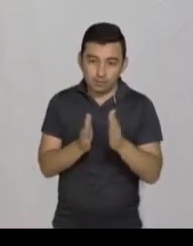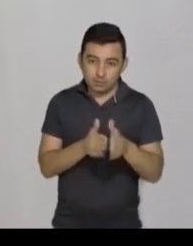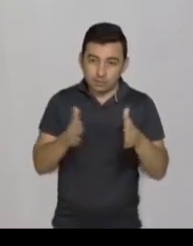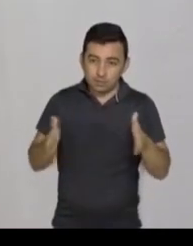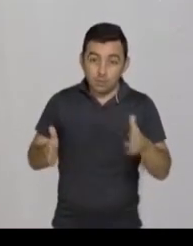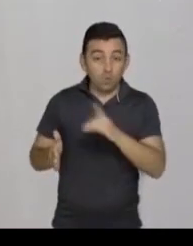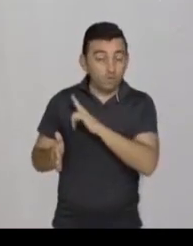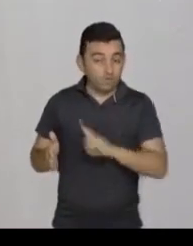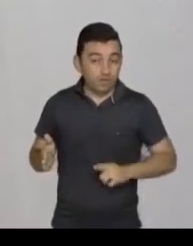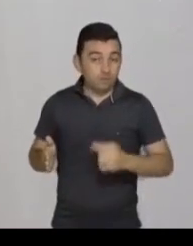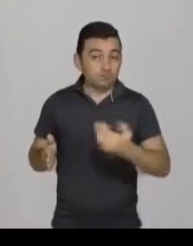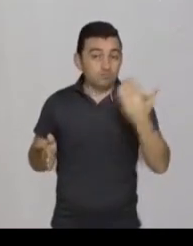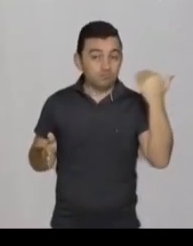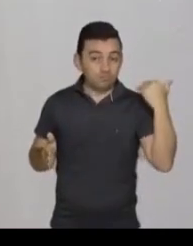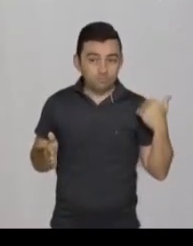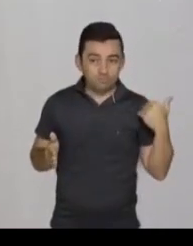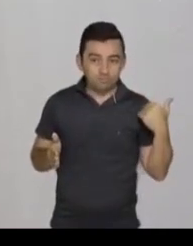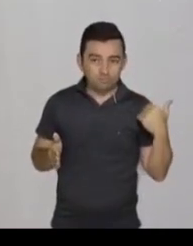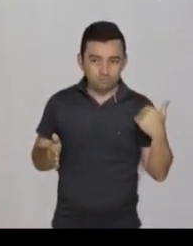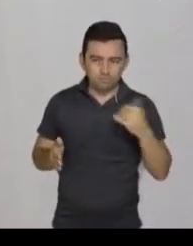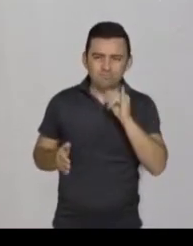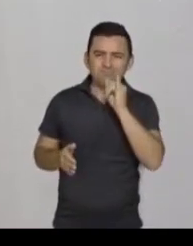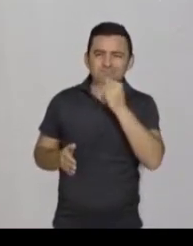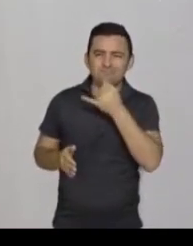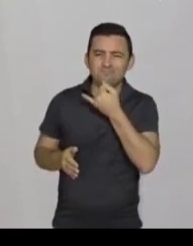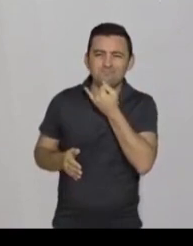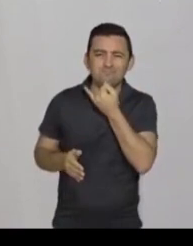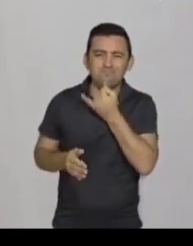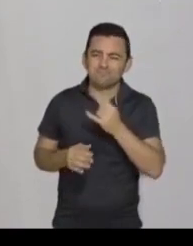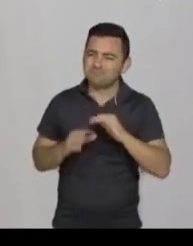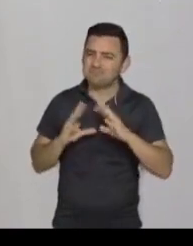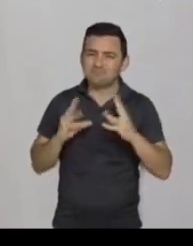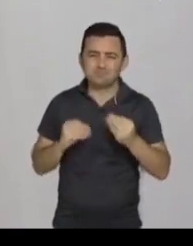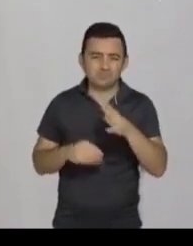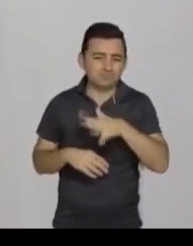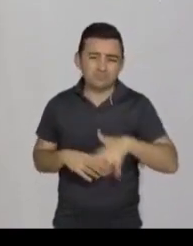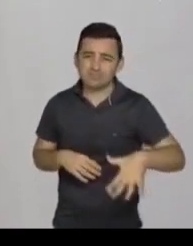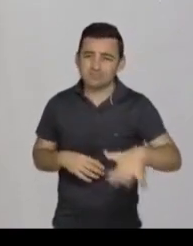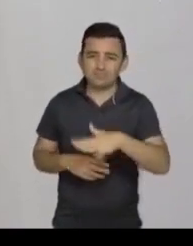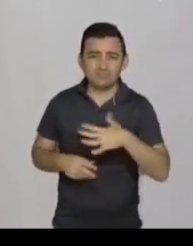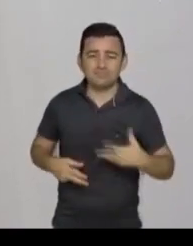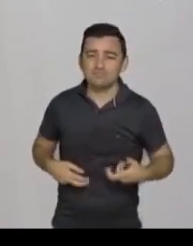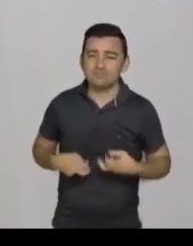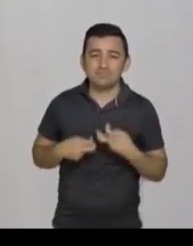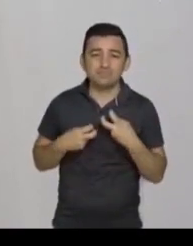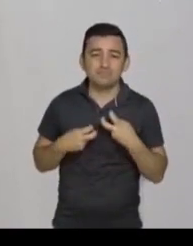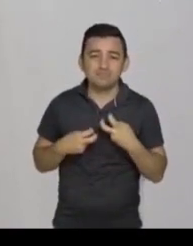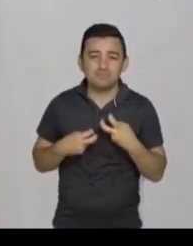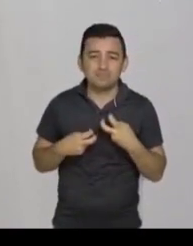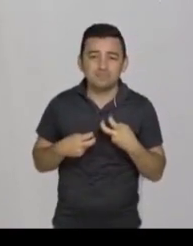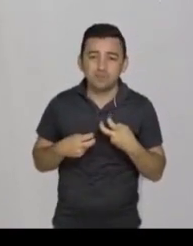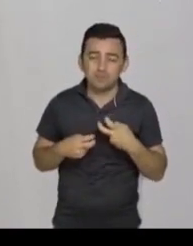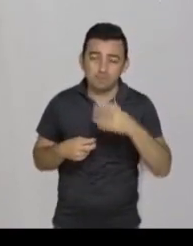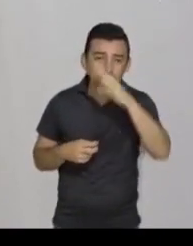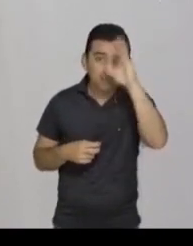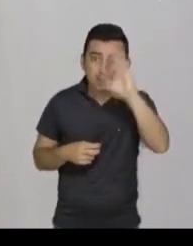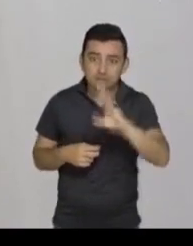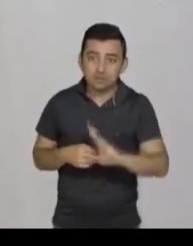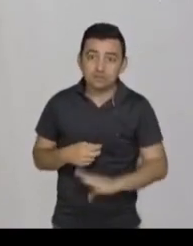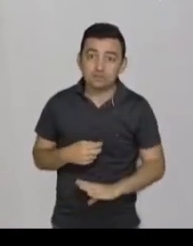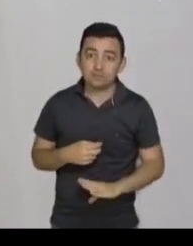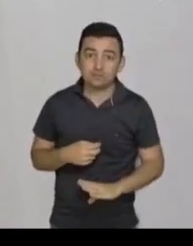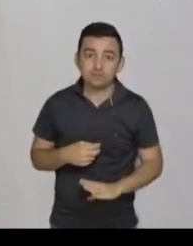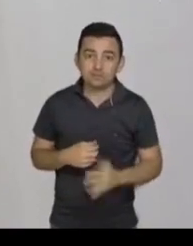do governo anterior uma coisa que entristeceu muito toda a área da Oncologia no Brasil inteiro